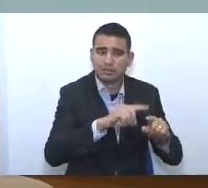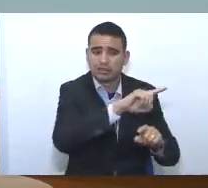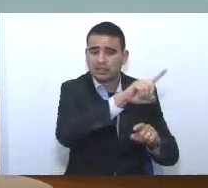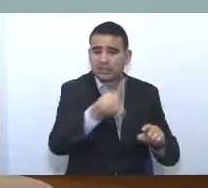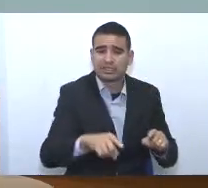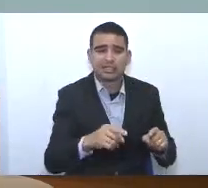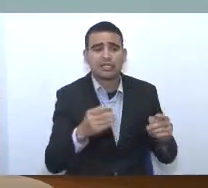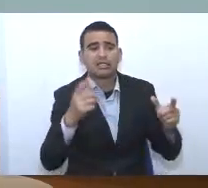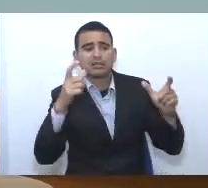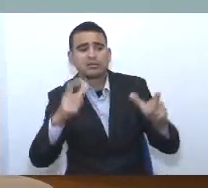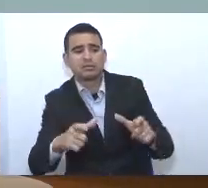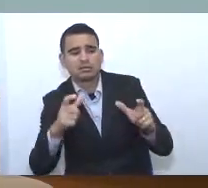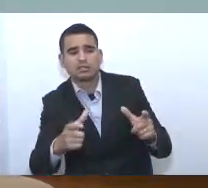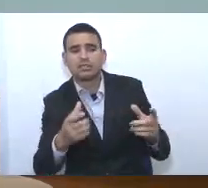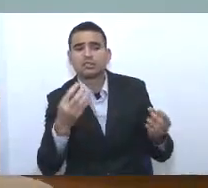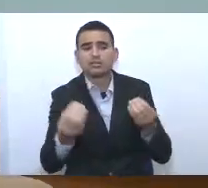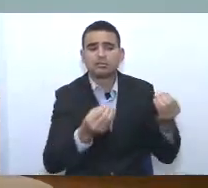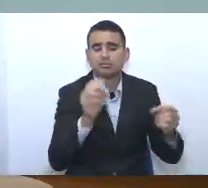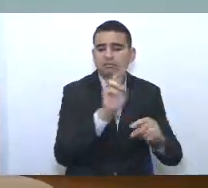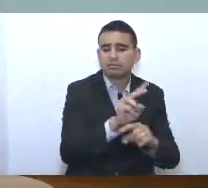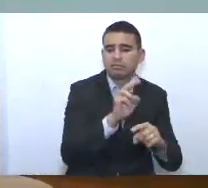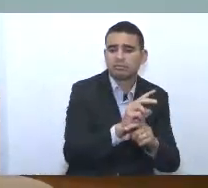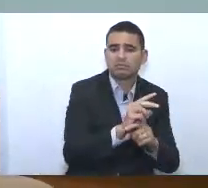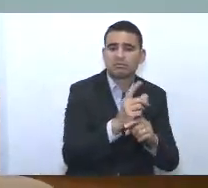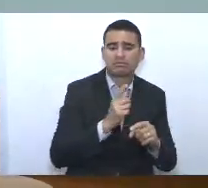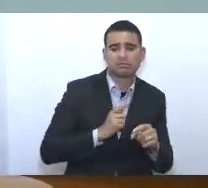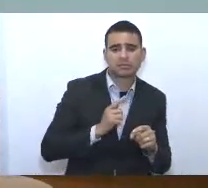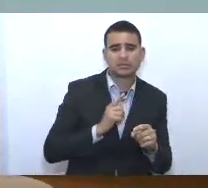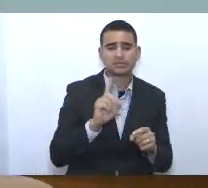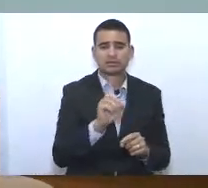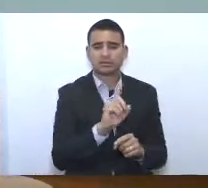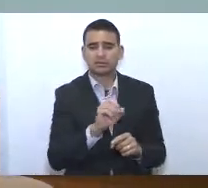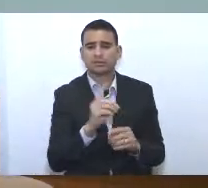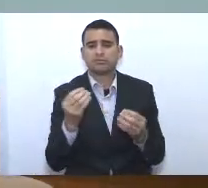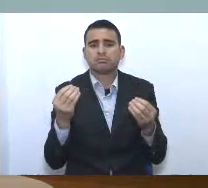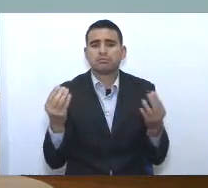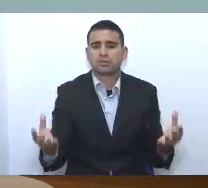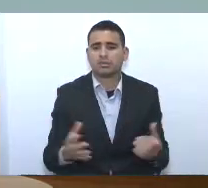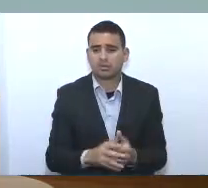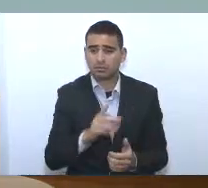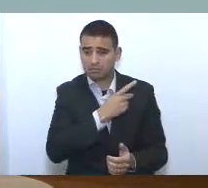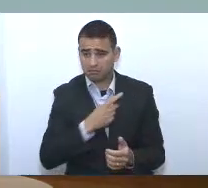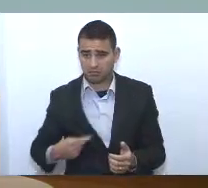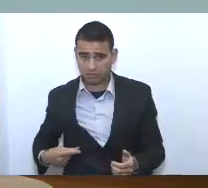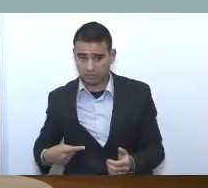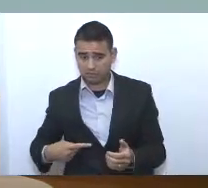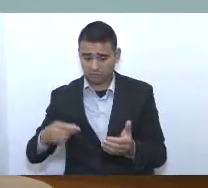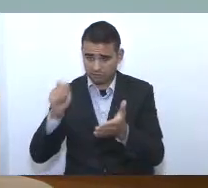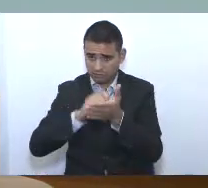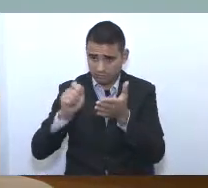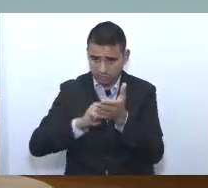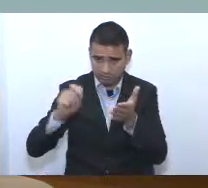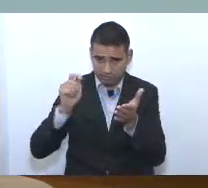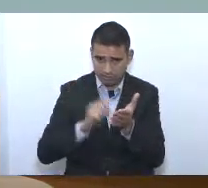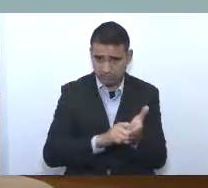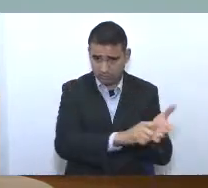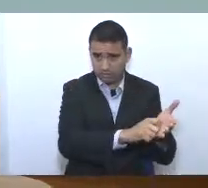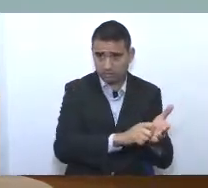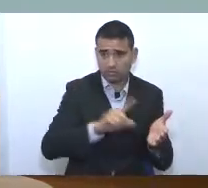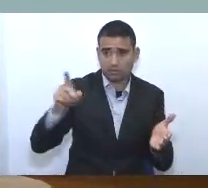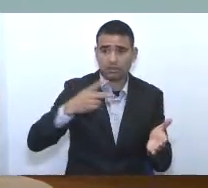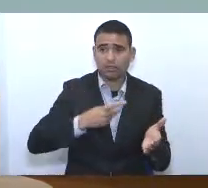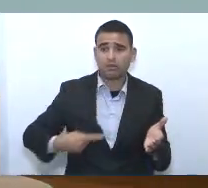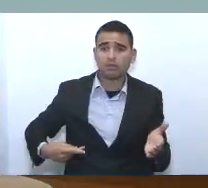ou não área de proteção ambiental, que já disse que não é, e a prefeitura já se manifestou no processo dizendo que ela não tem mais